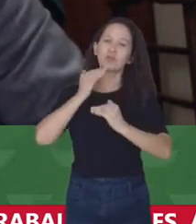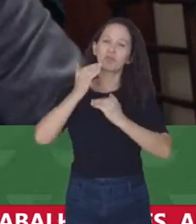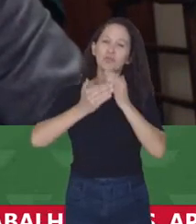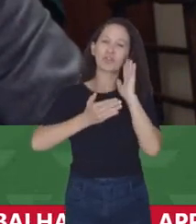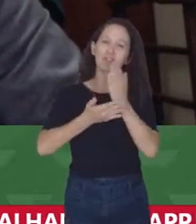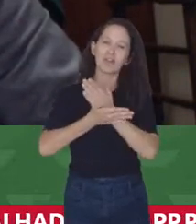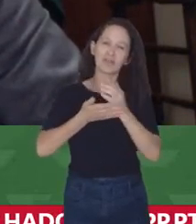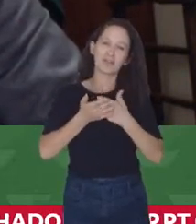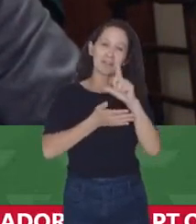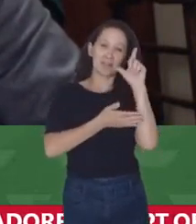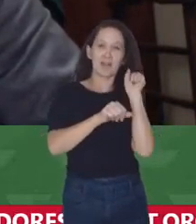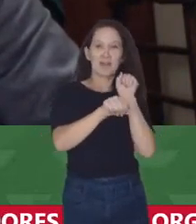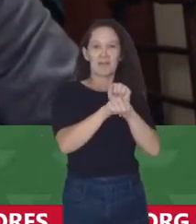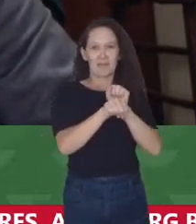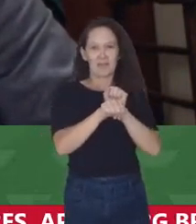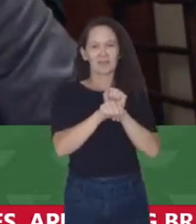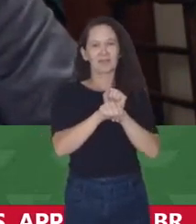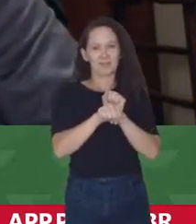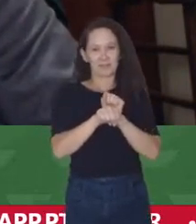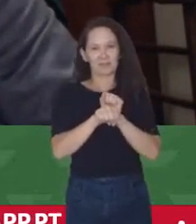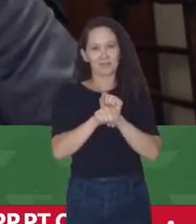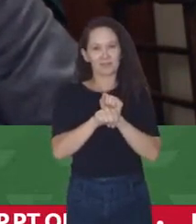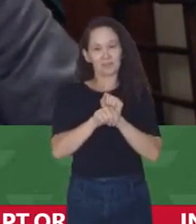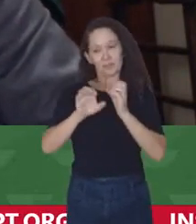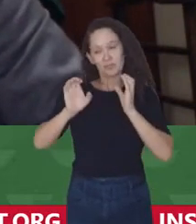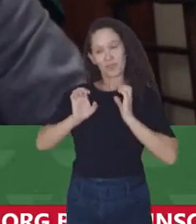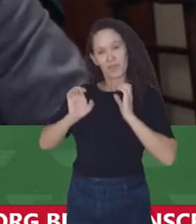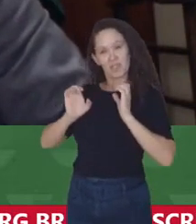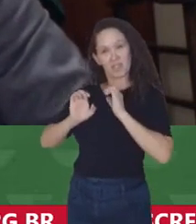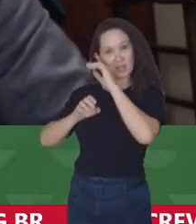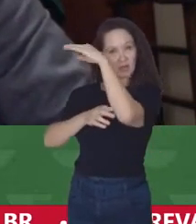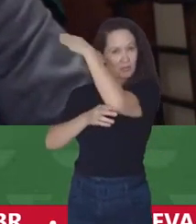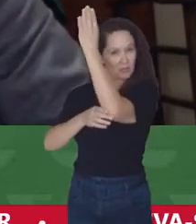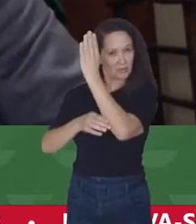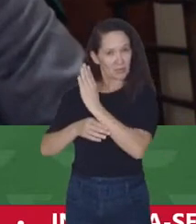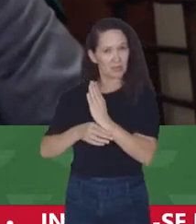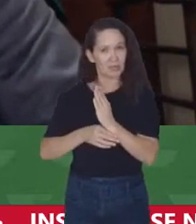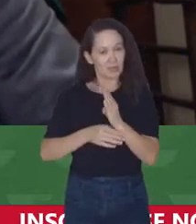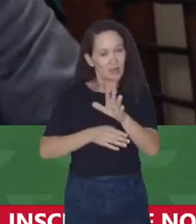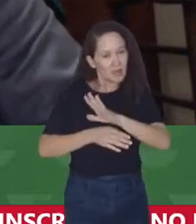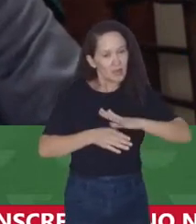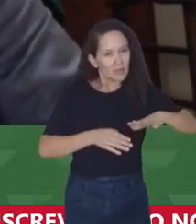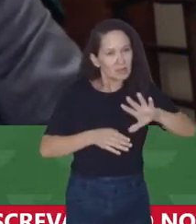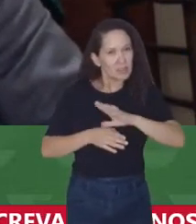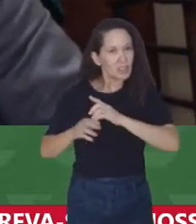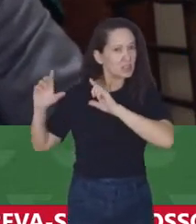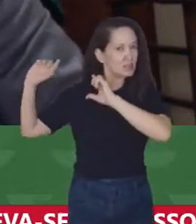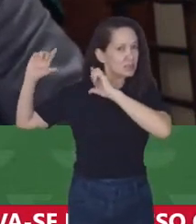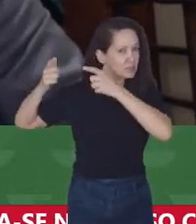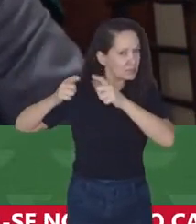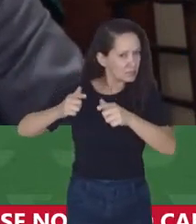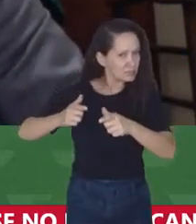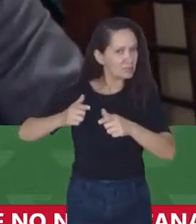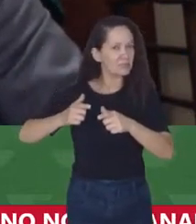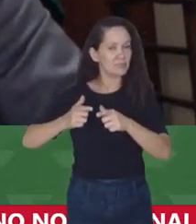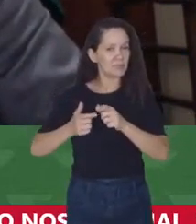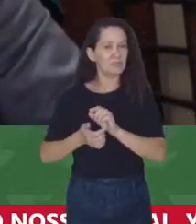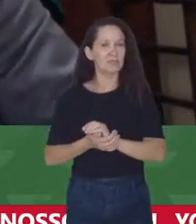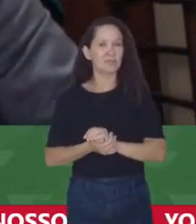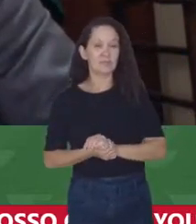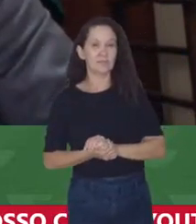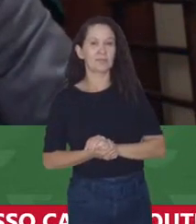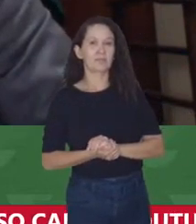que foi interrompido pelas elites brasileiras, por setores conservadores,